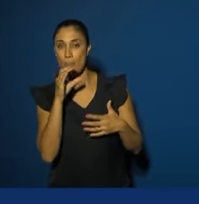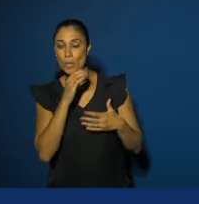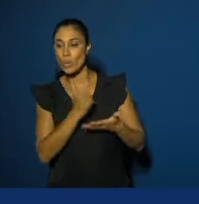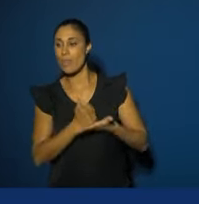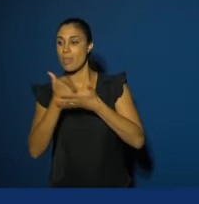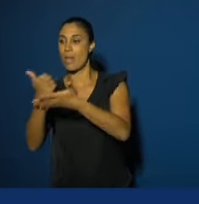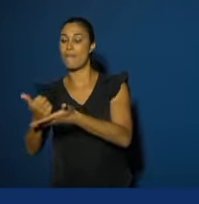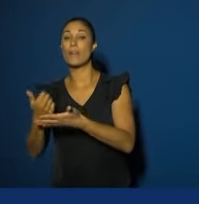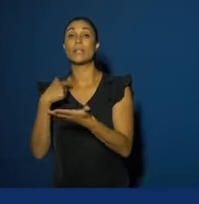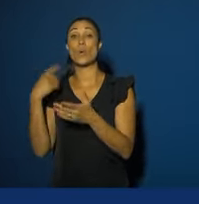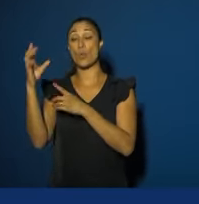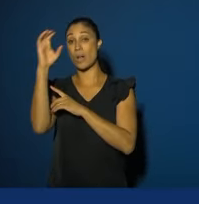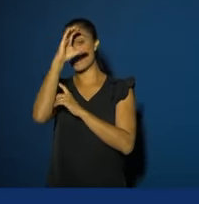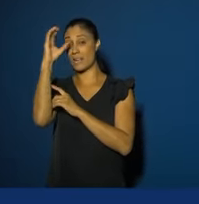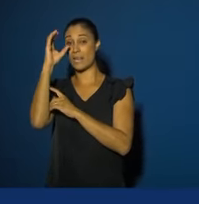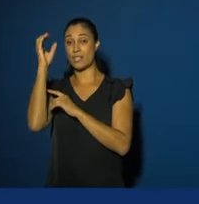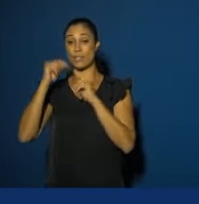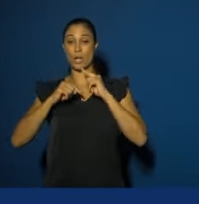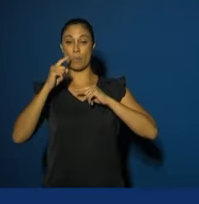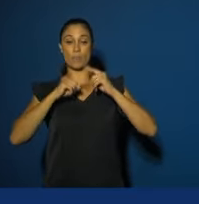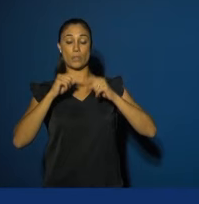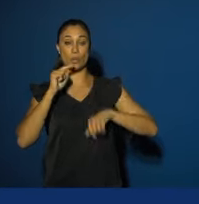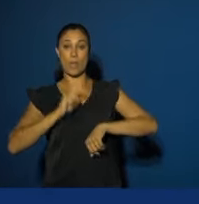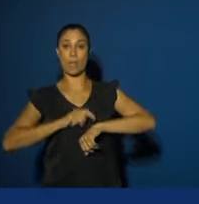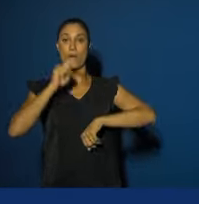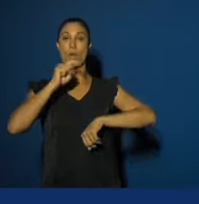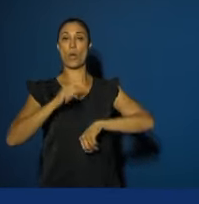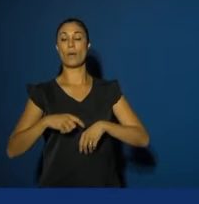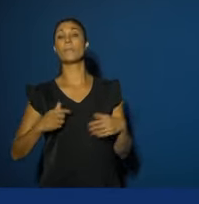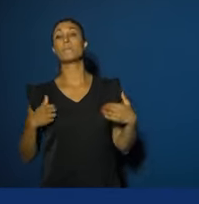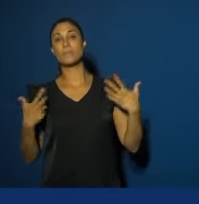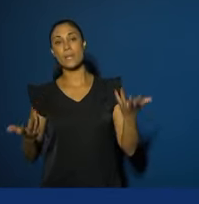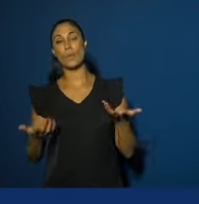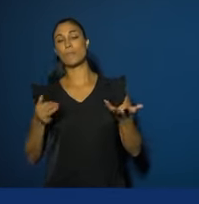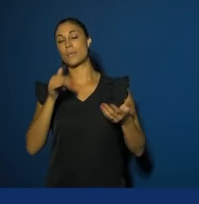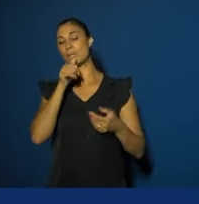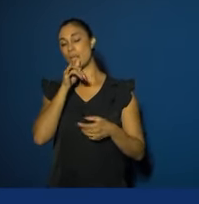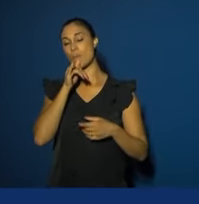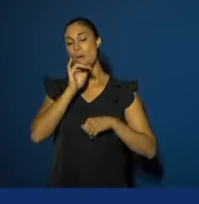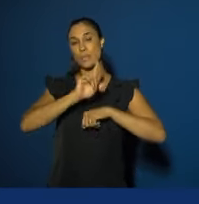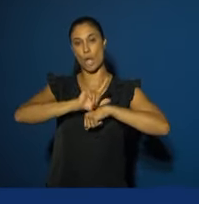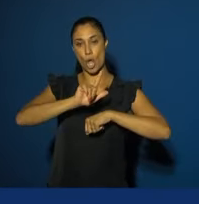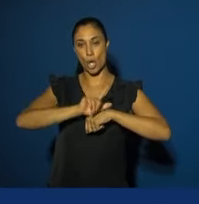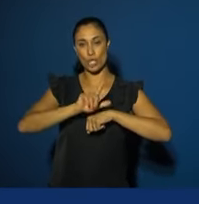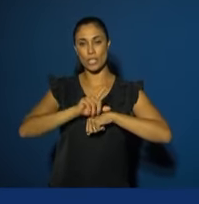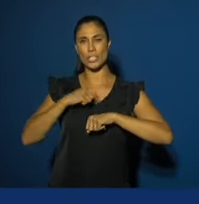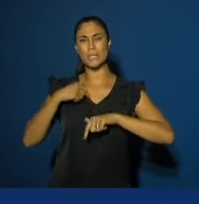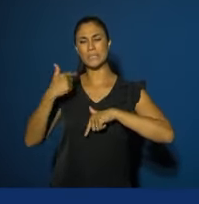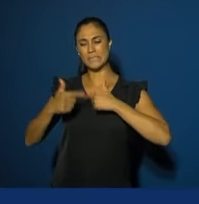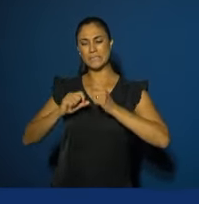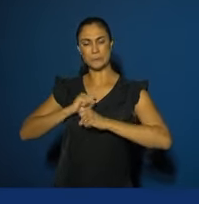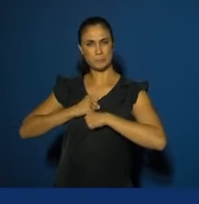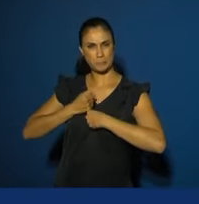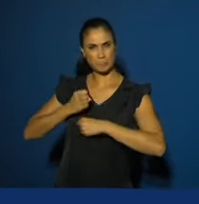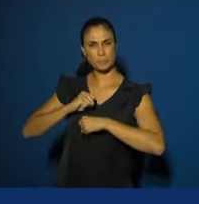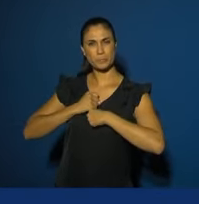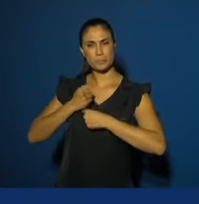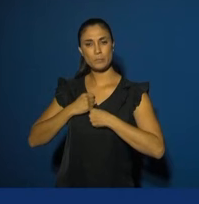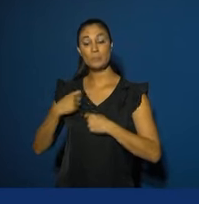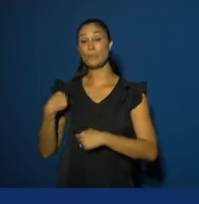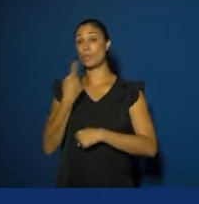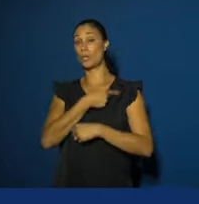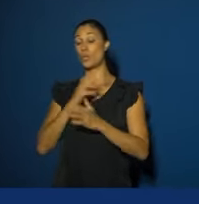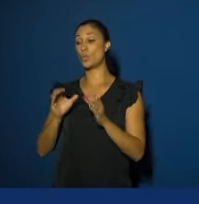importante o cliente tá com produto na hora então a loja física ela é e a gente trabalhou muito a nossa equipe